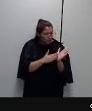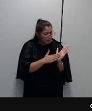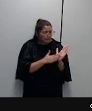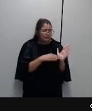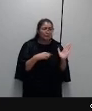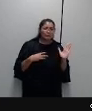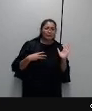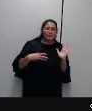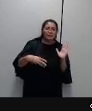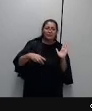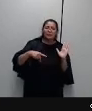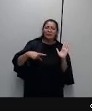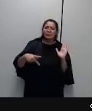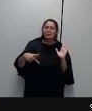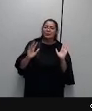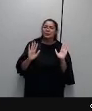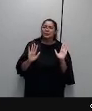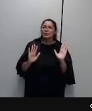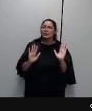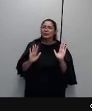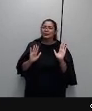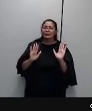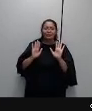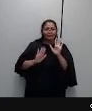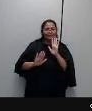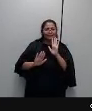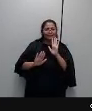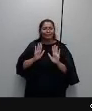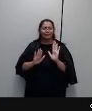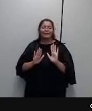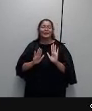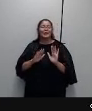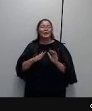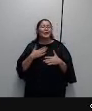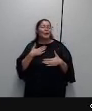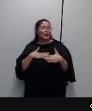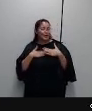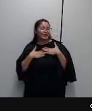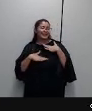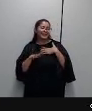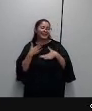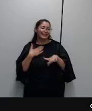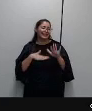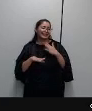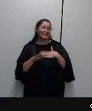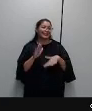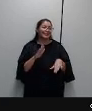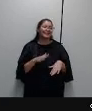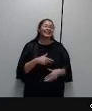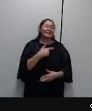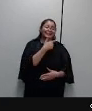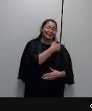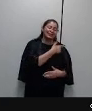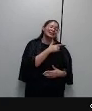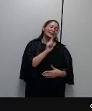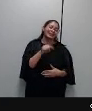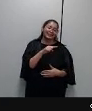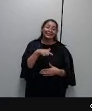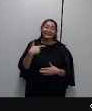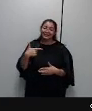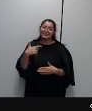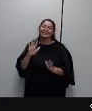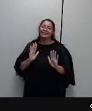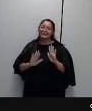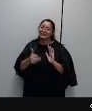vamos levou mãe tá dois a dois ainda não voltei não vai não tá bom desculpa tá bom desculpa desculpa